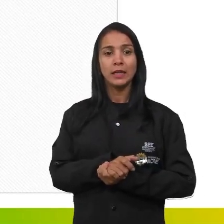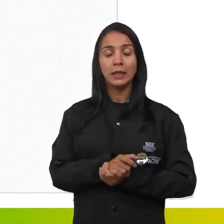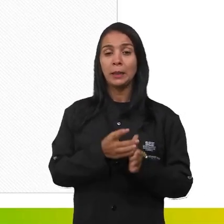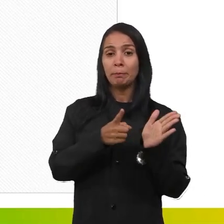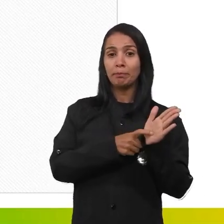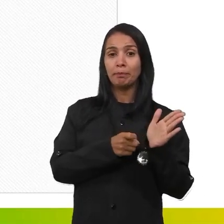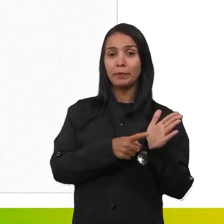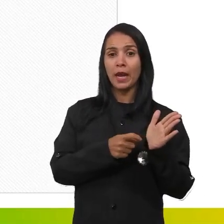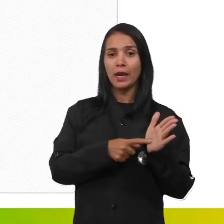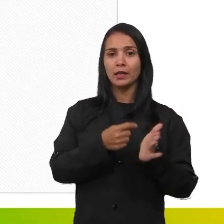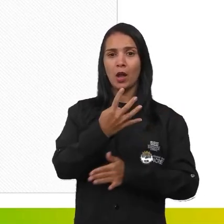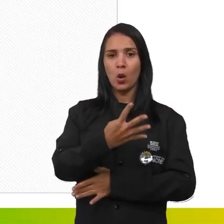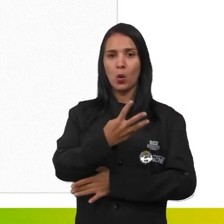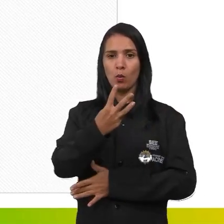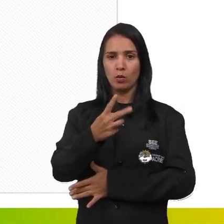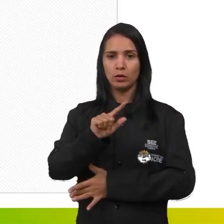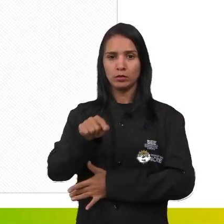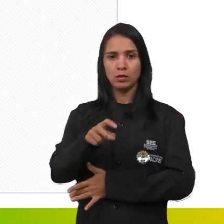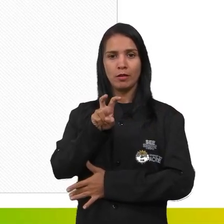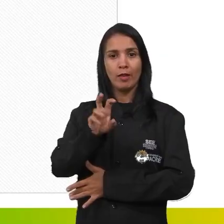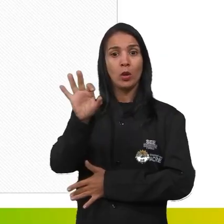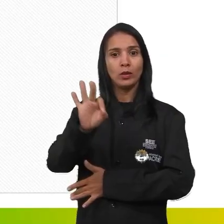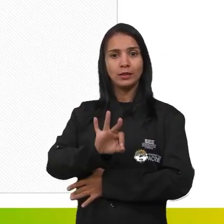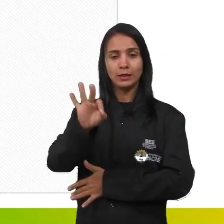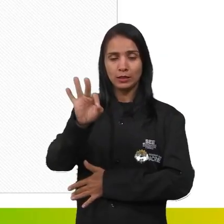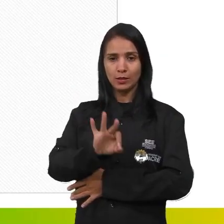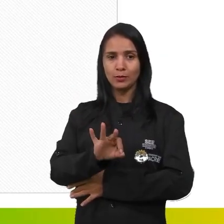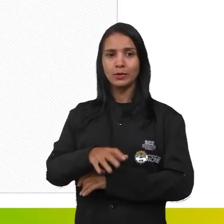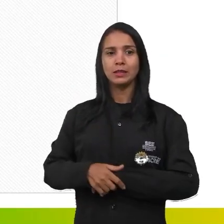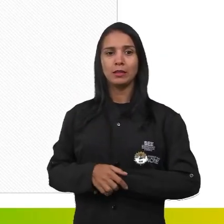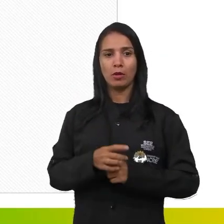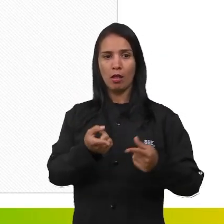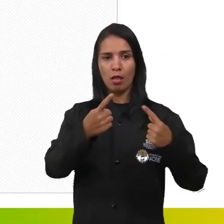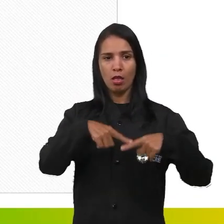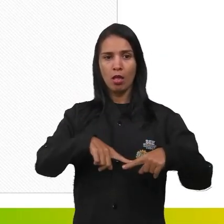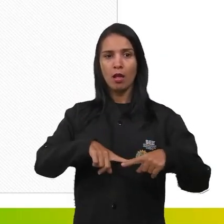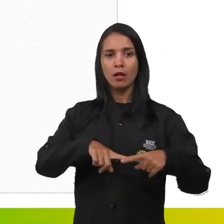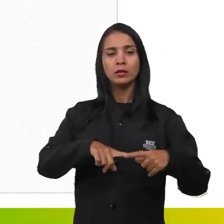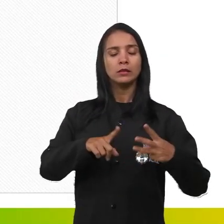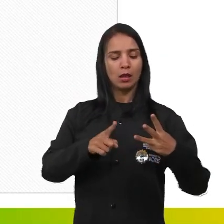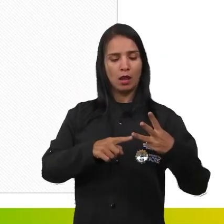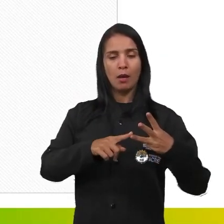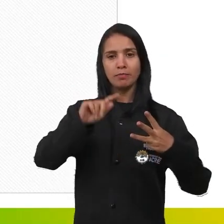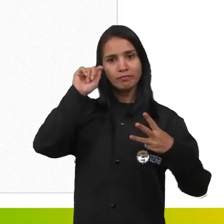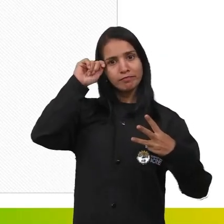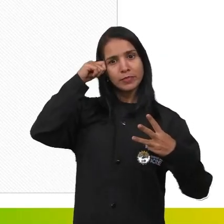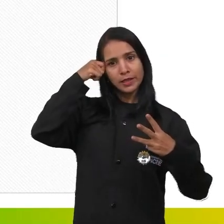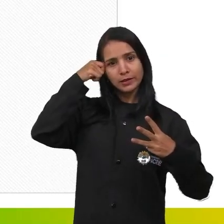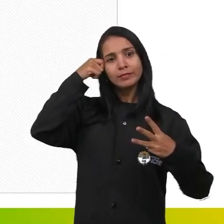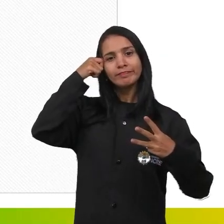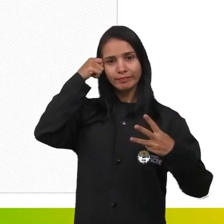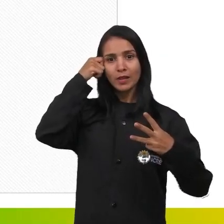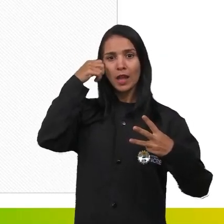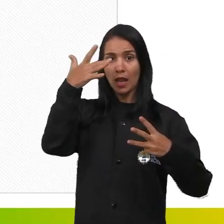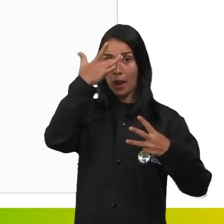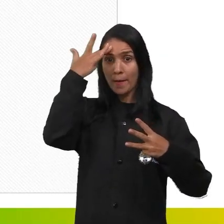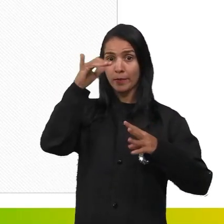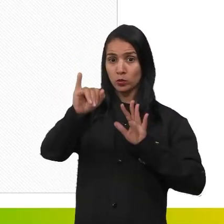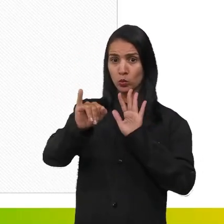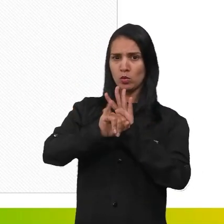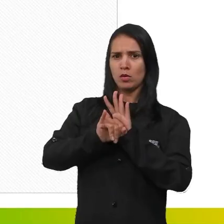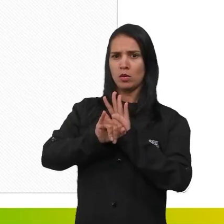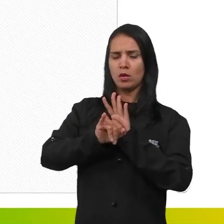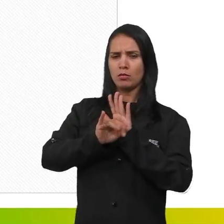43,5%. A gente tem a população preta, E as pessoas que se